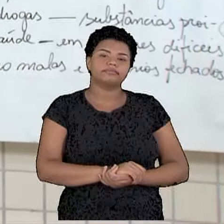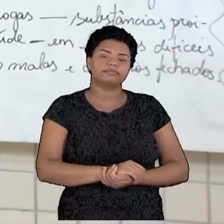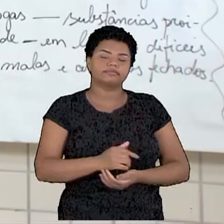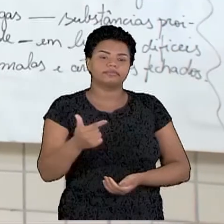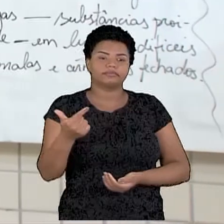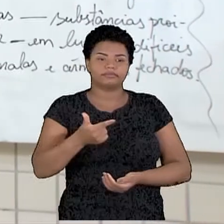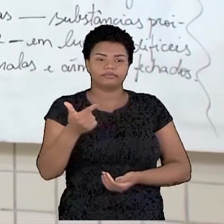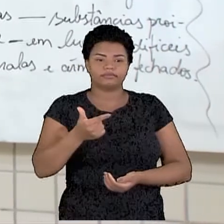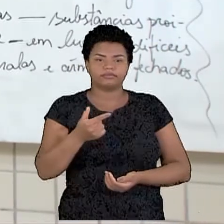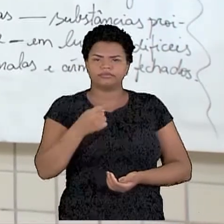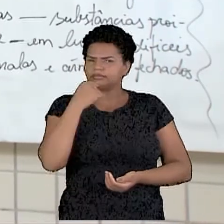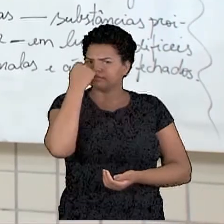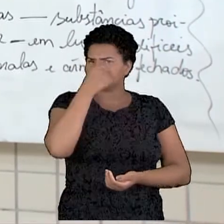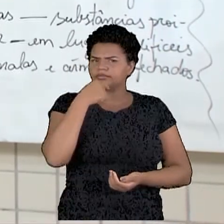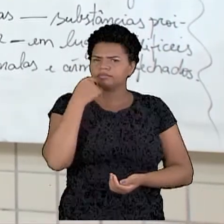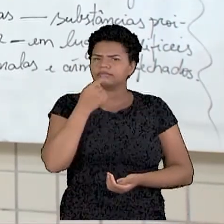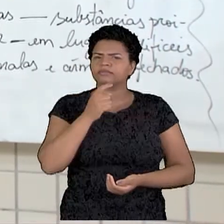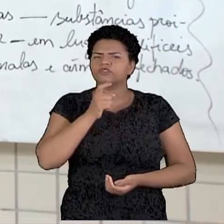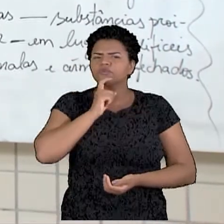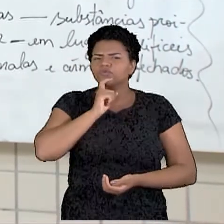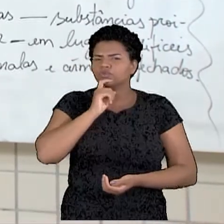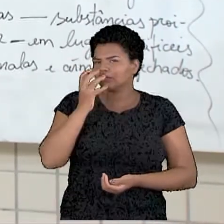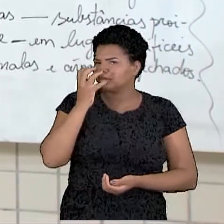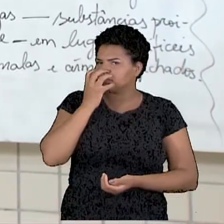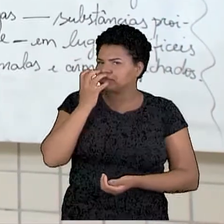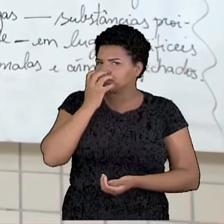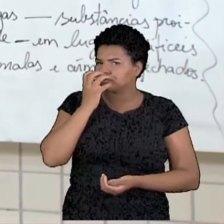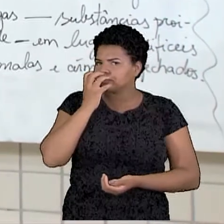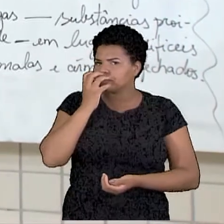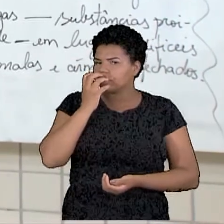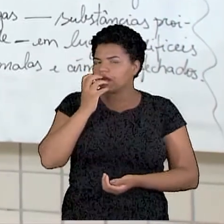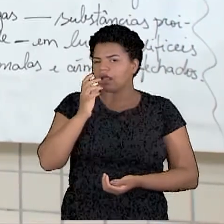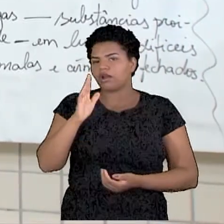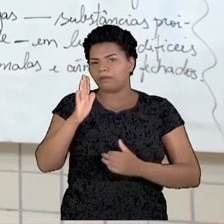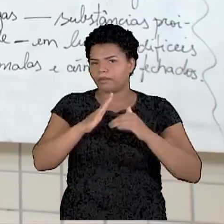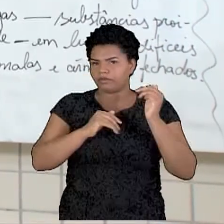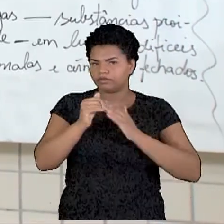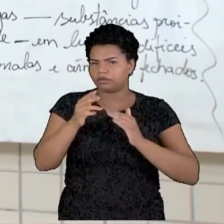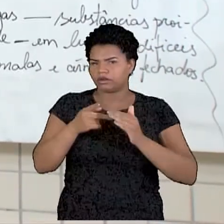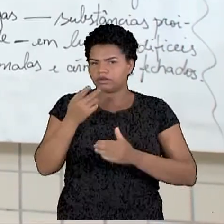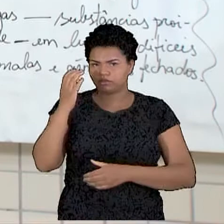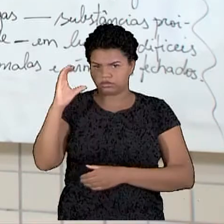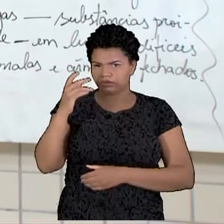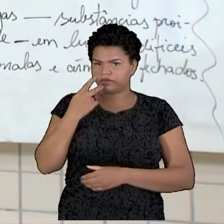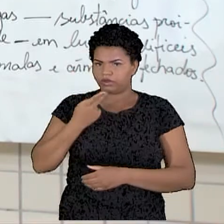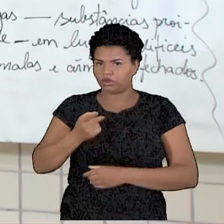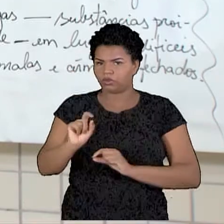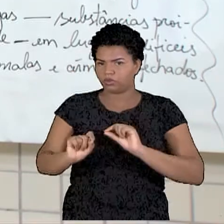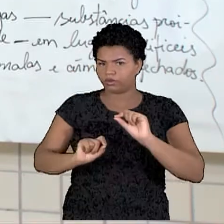Segundo, o focinho gelado do cão, segundo especialistas, é sinal de quê?